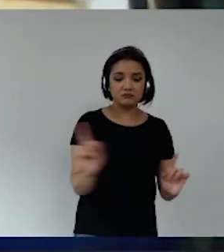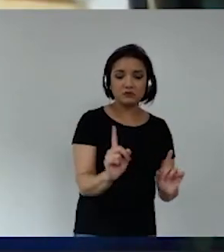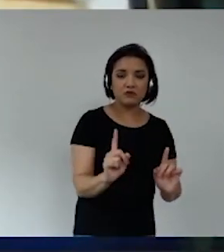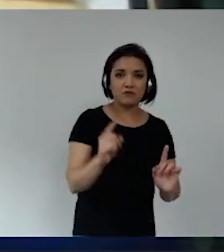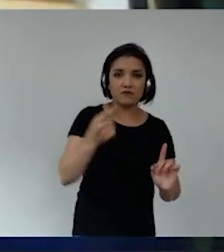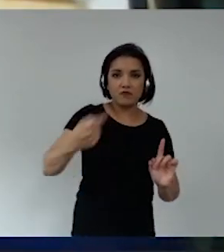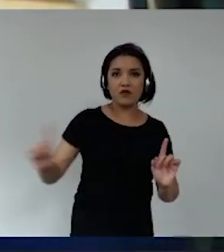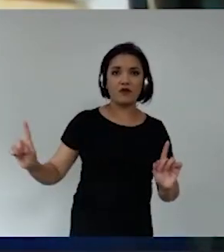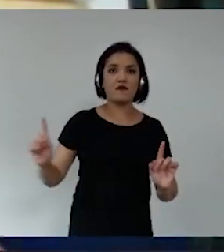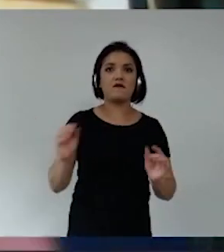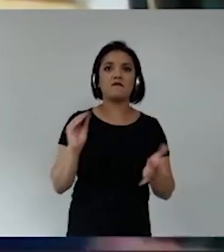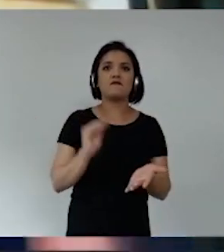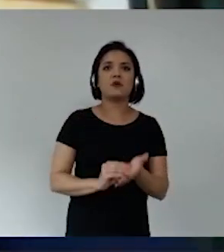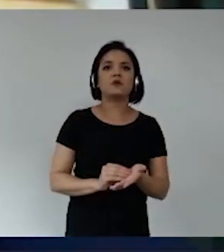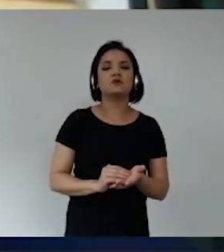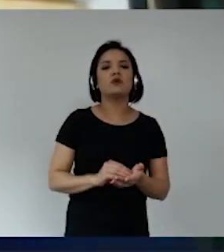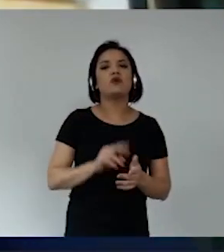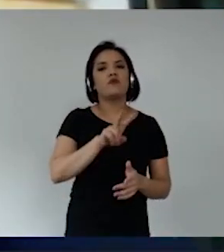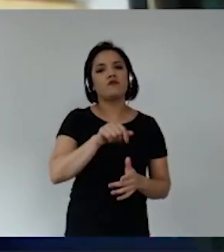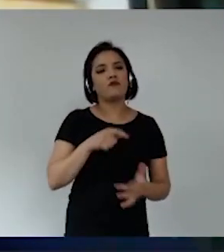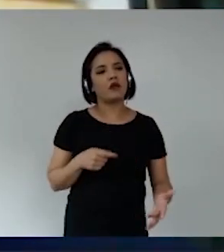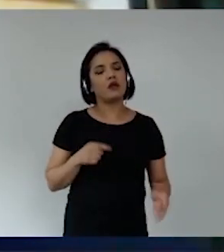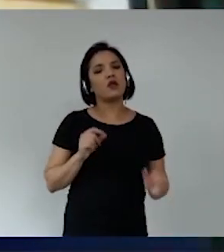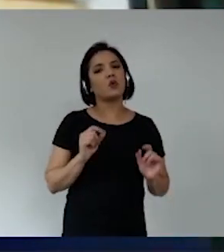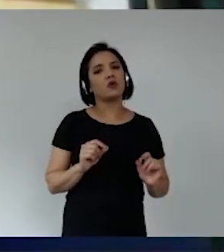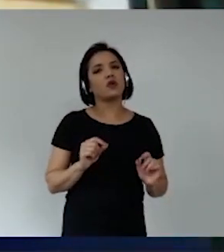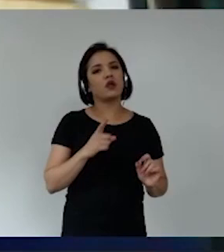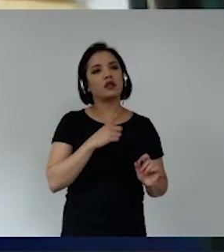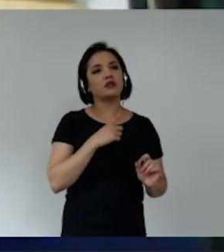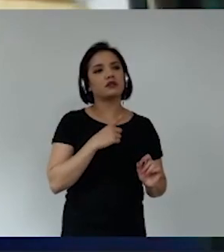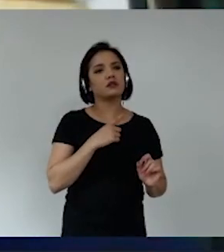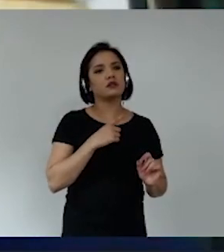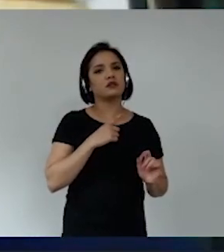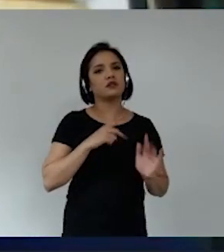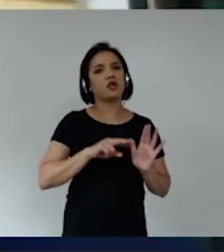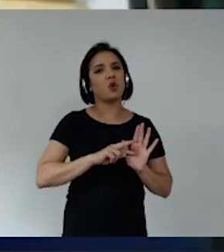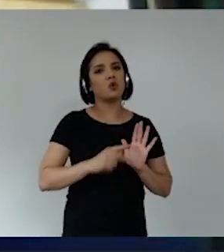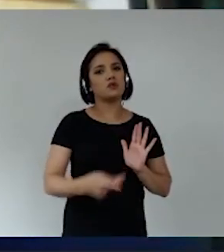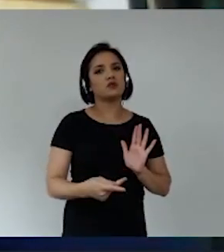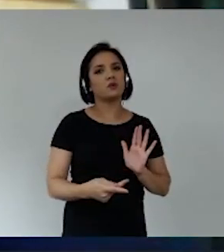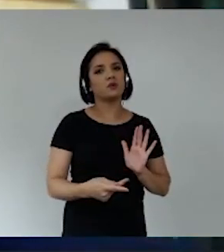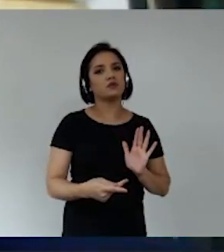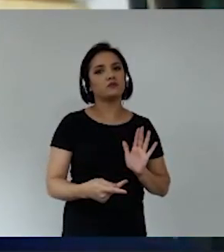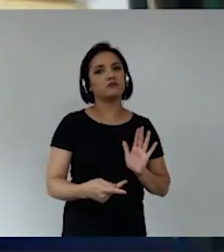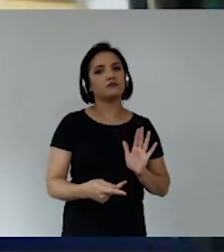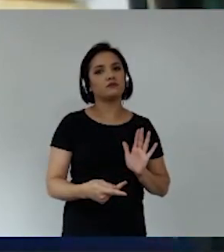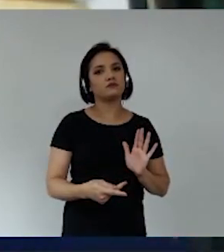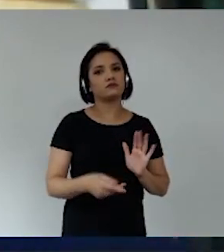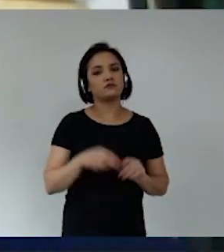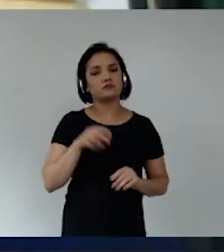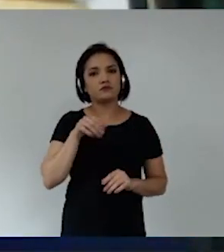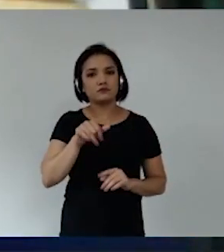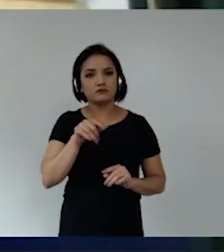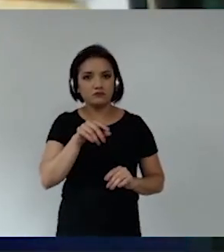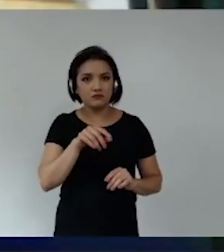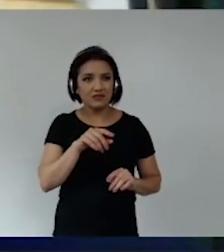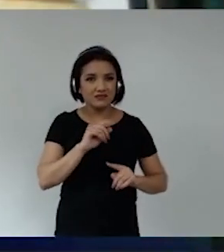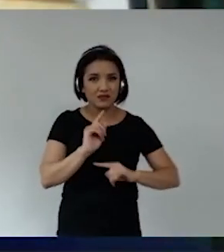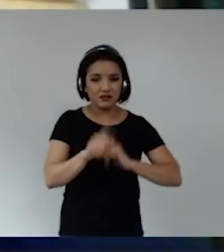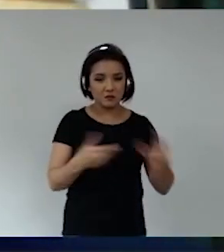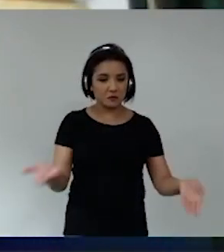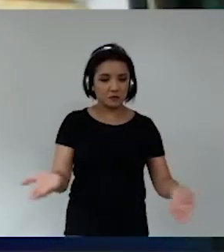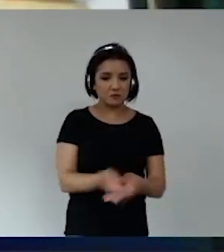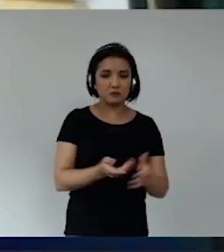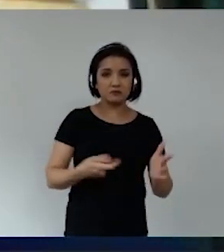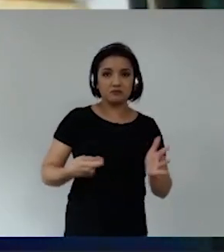ele arcará com a seguinte sanção. Ele, na hipótese de judicializar, se